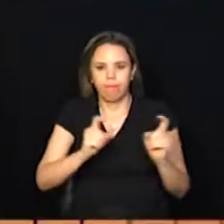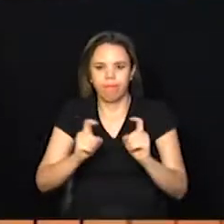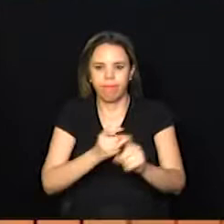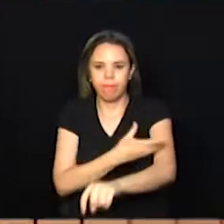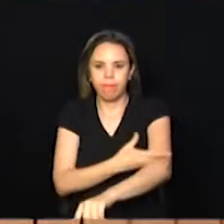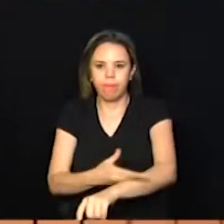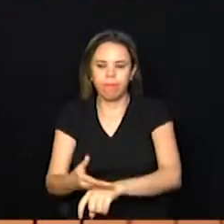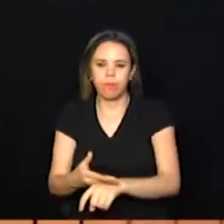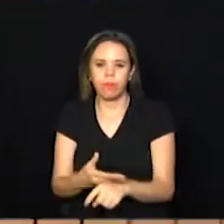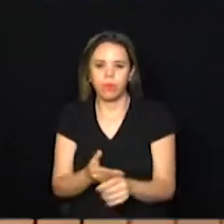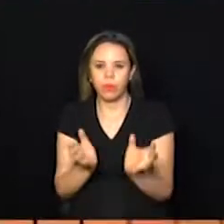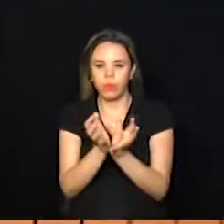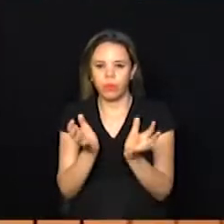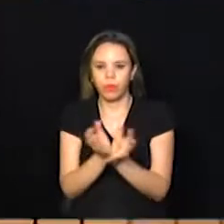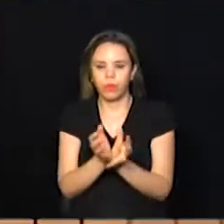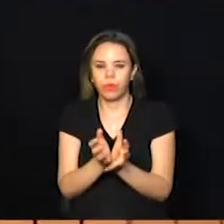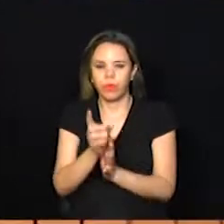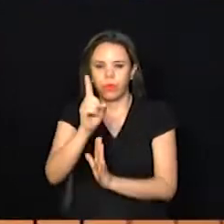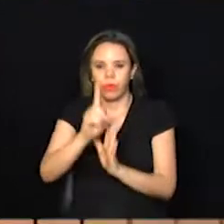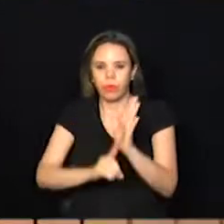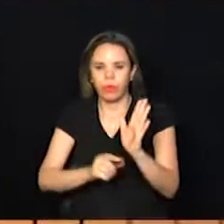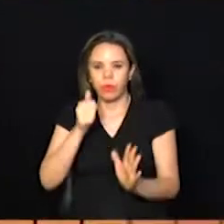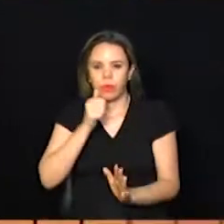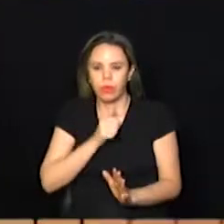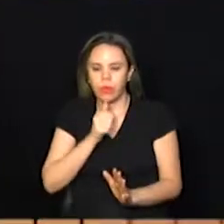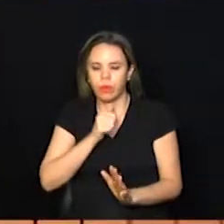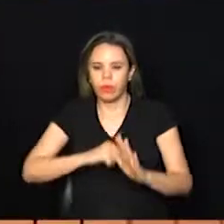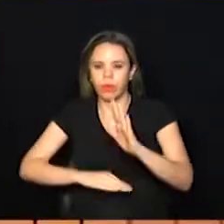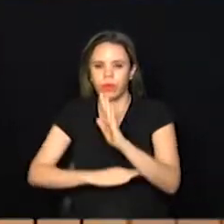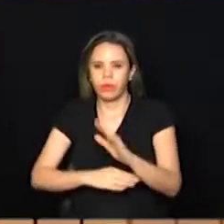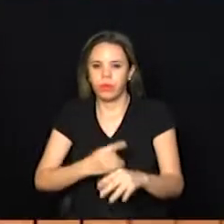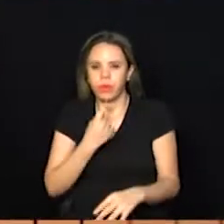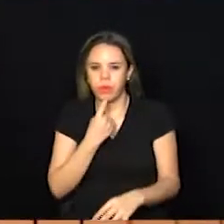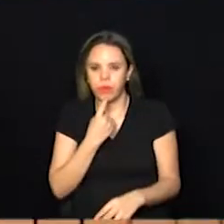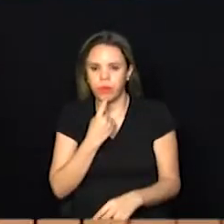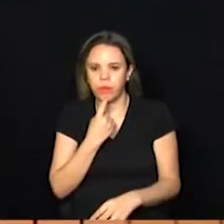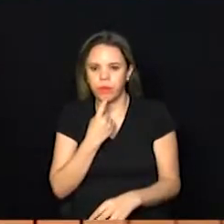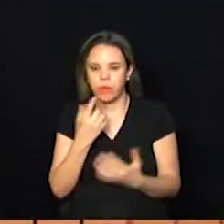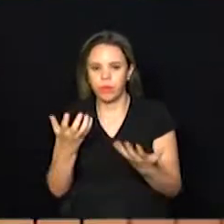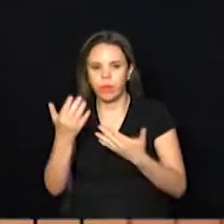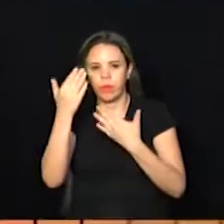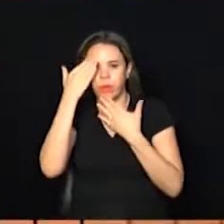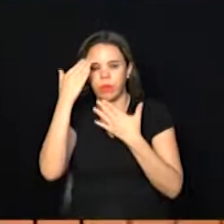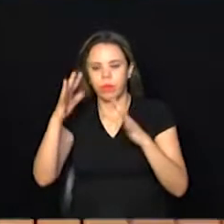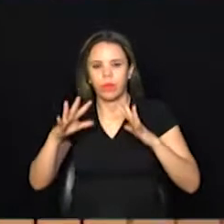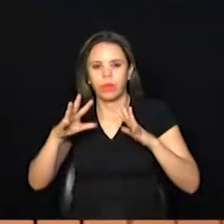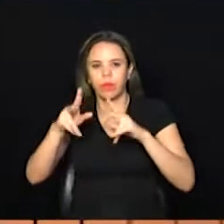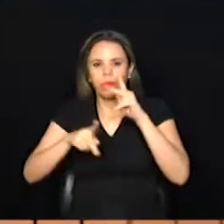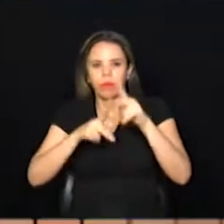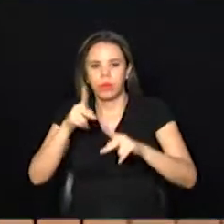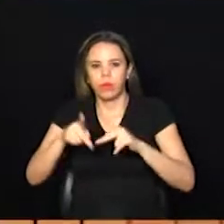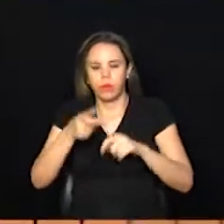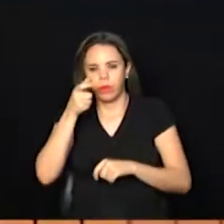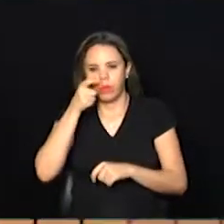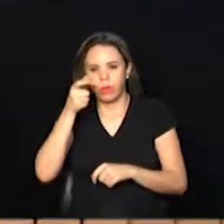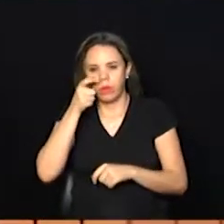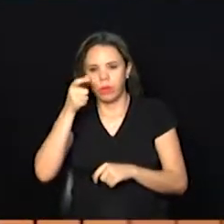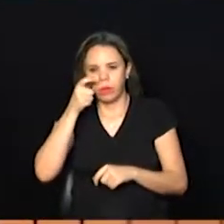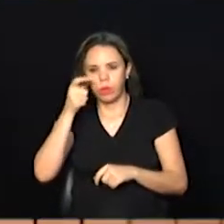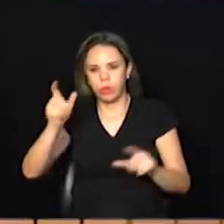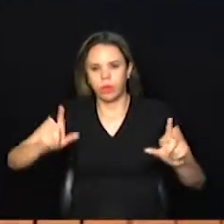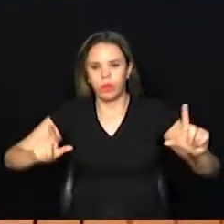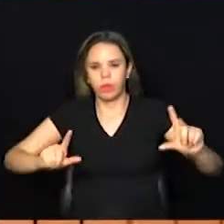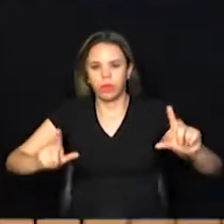ordinária da Comissão dos Direitos da Mulher da Câmara Municipal. Quero agradecer a todo mundo que está nos assistindo pela